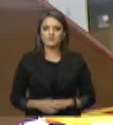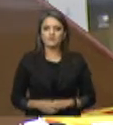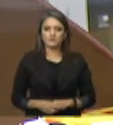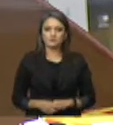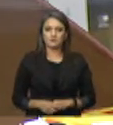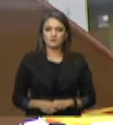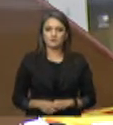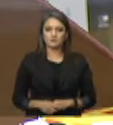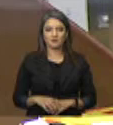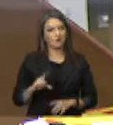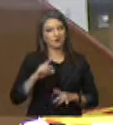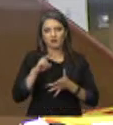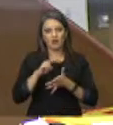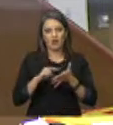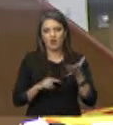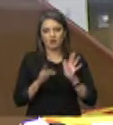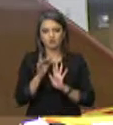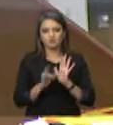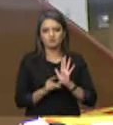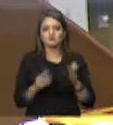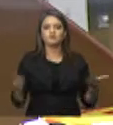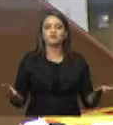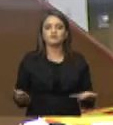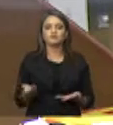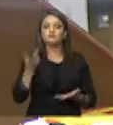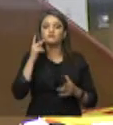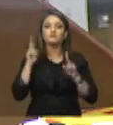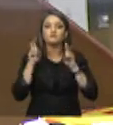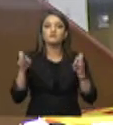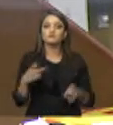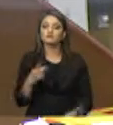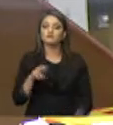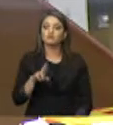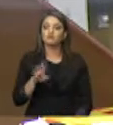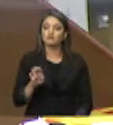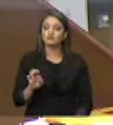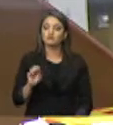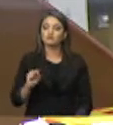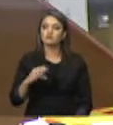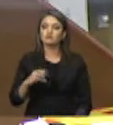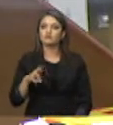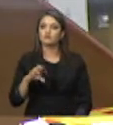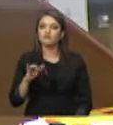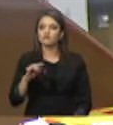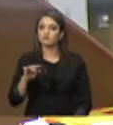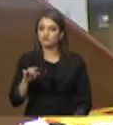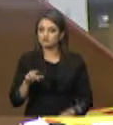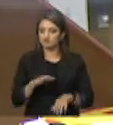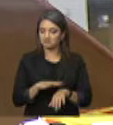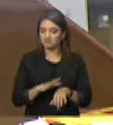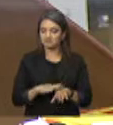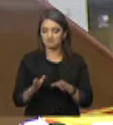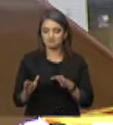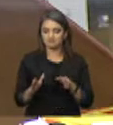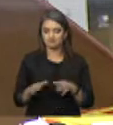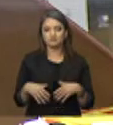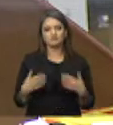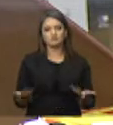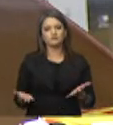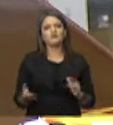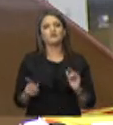que não declinaria vossa excelência e passa analise da prescrição é o mesmo raciocínio acima sobre a aplicabilidade